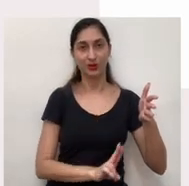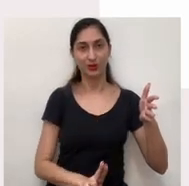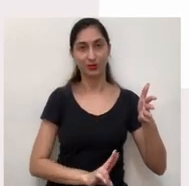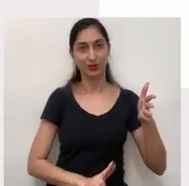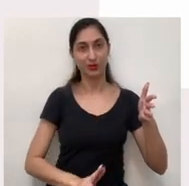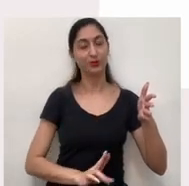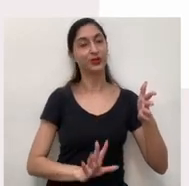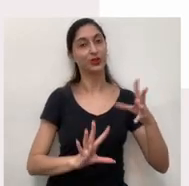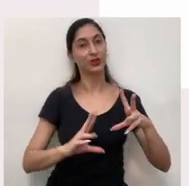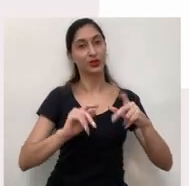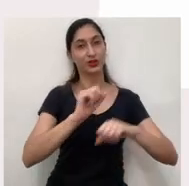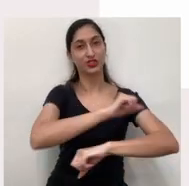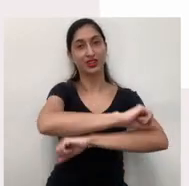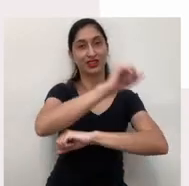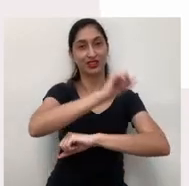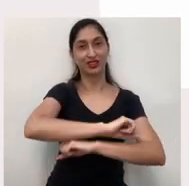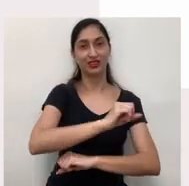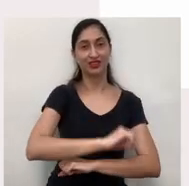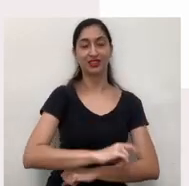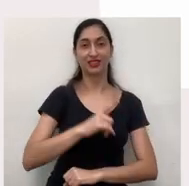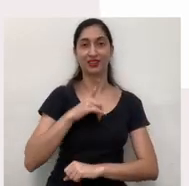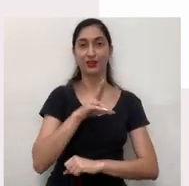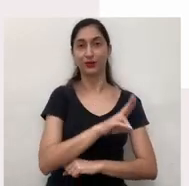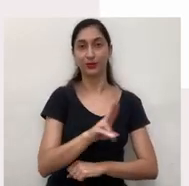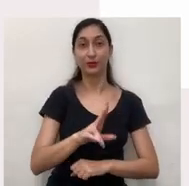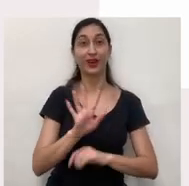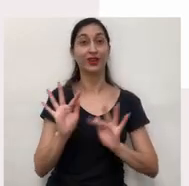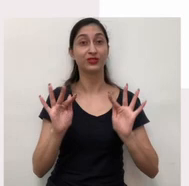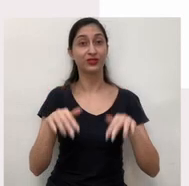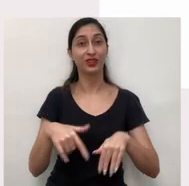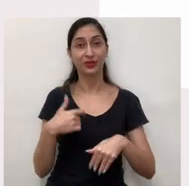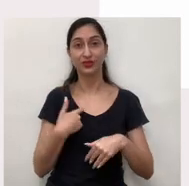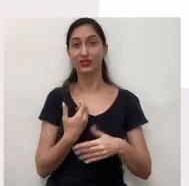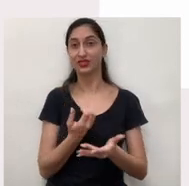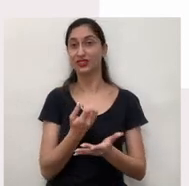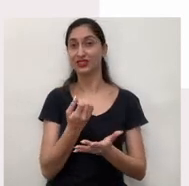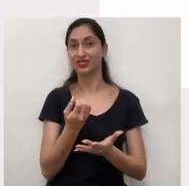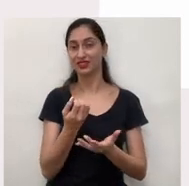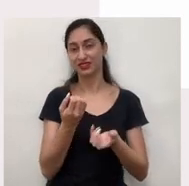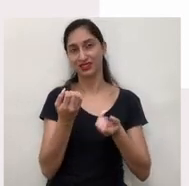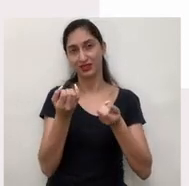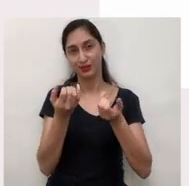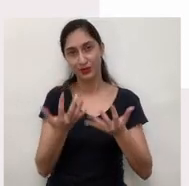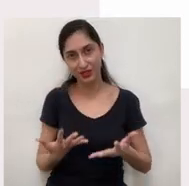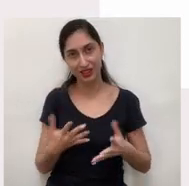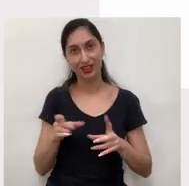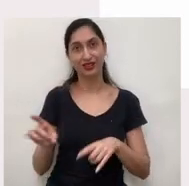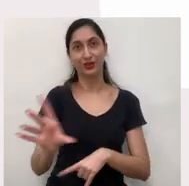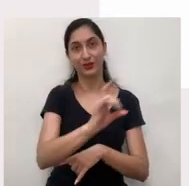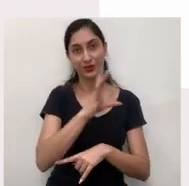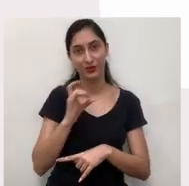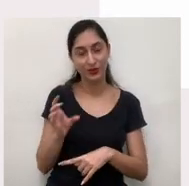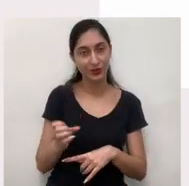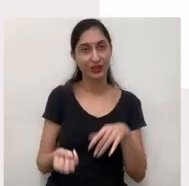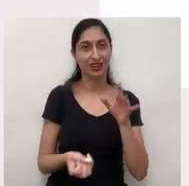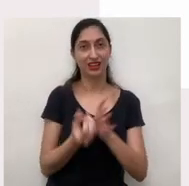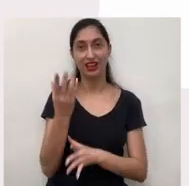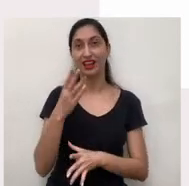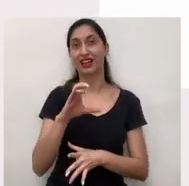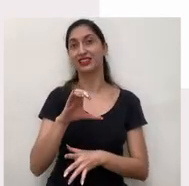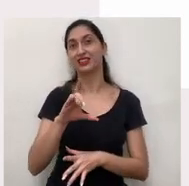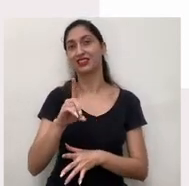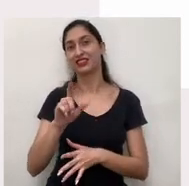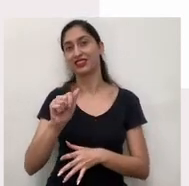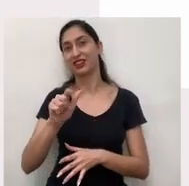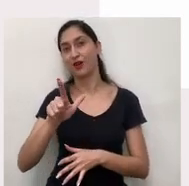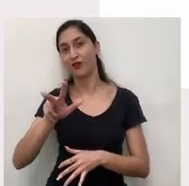que, no final, eu escrevo, cada um constrói a Dalva que habita em si.